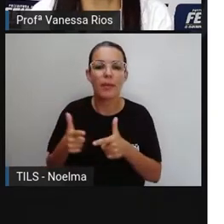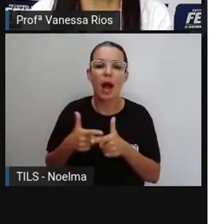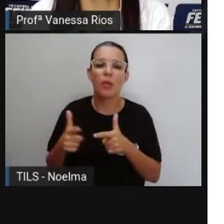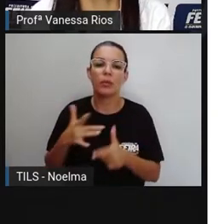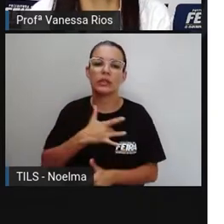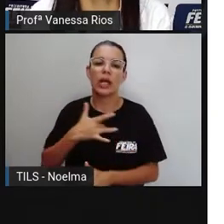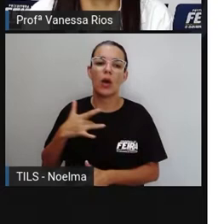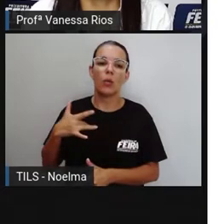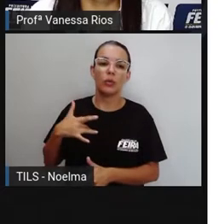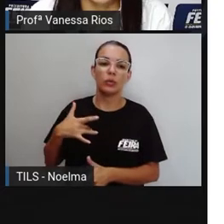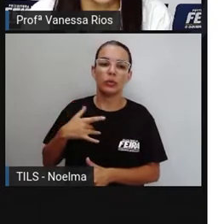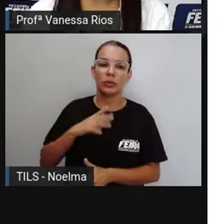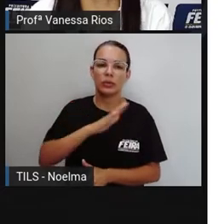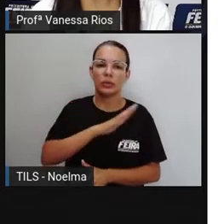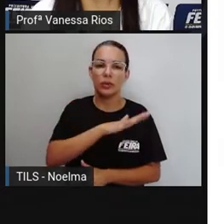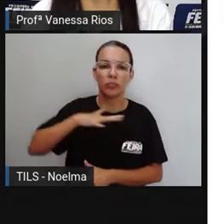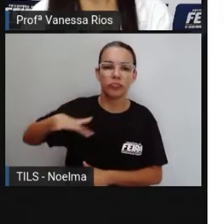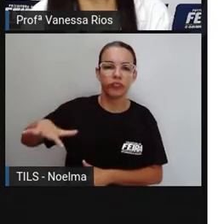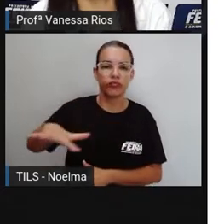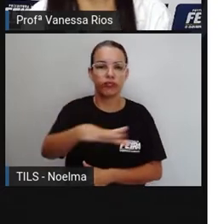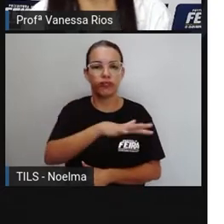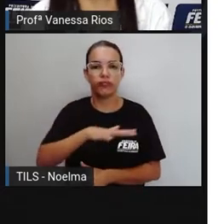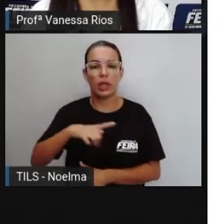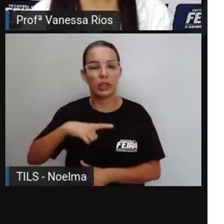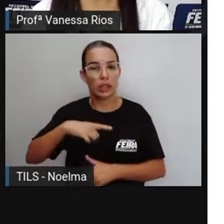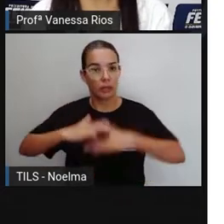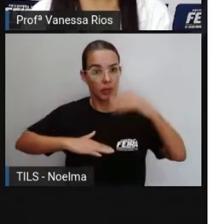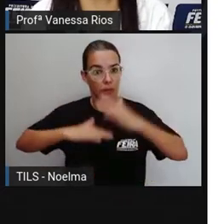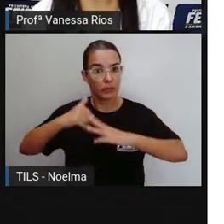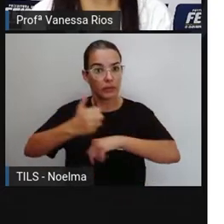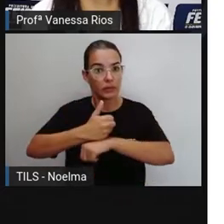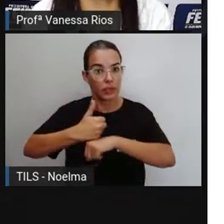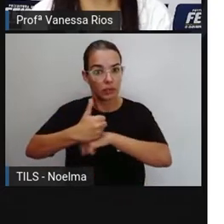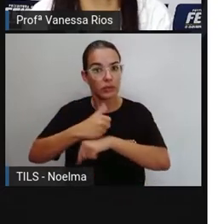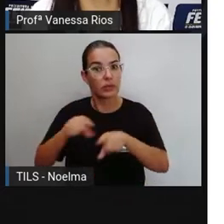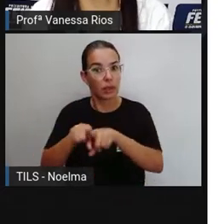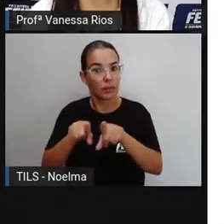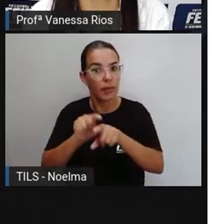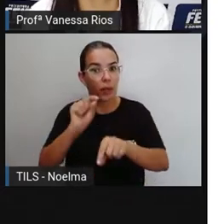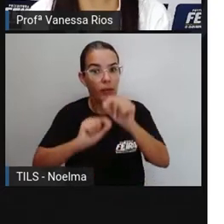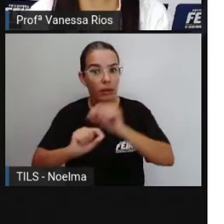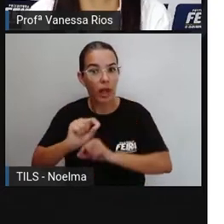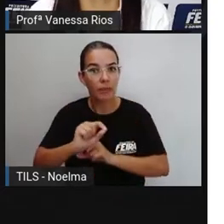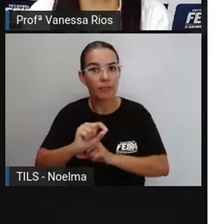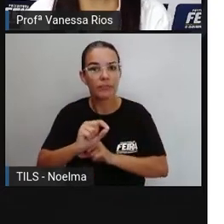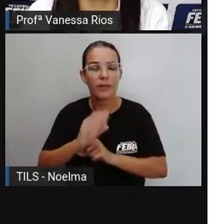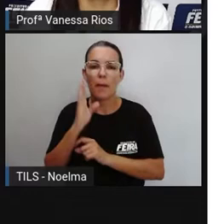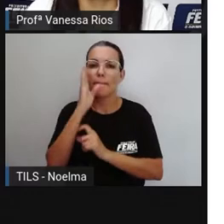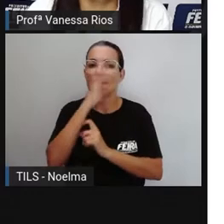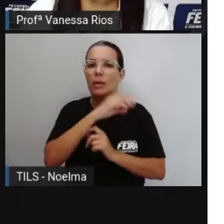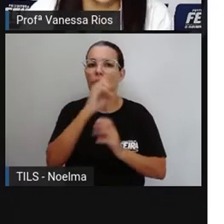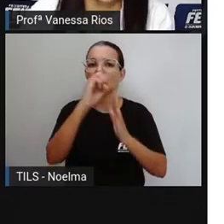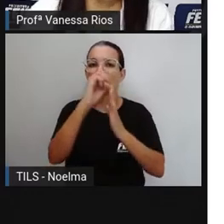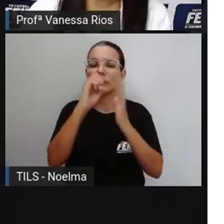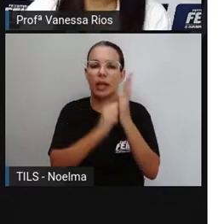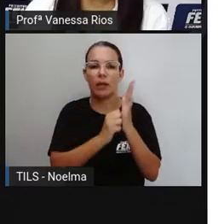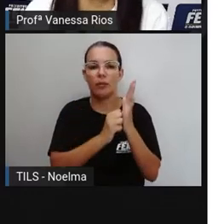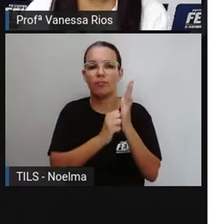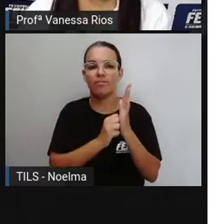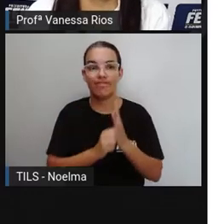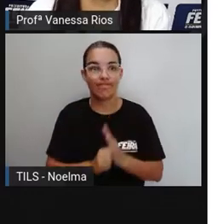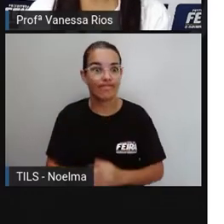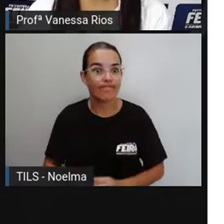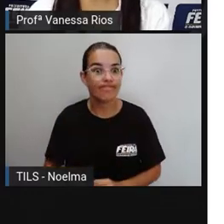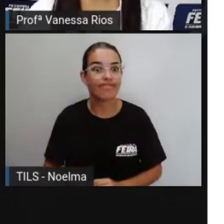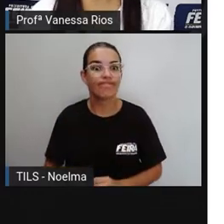problema de saúde pública e por muitos profissionais de saúde também é considerado como um mal do século.